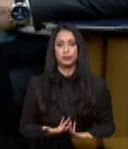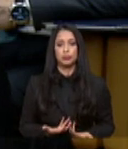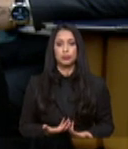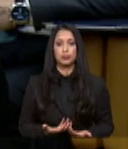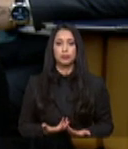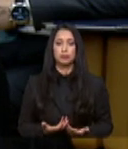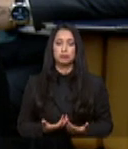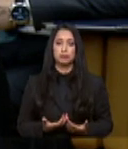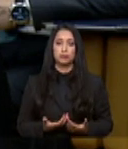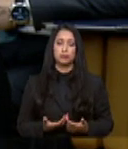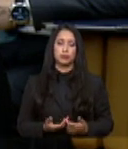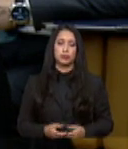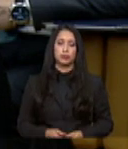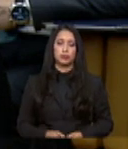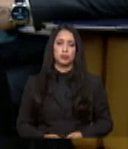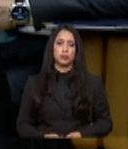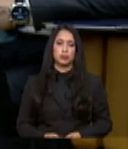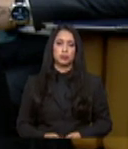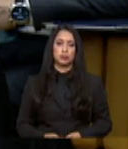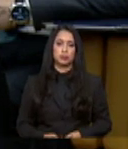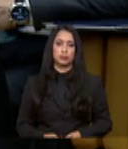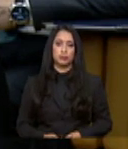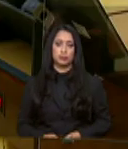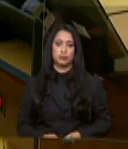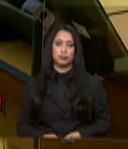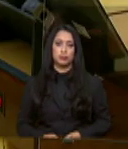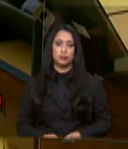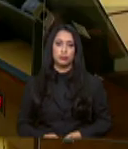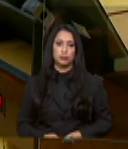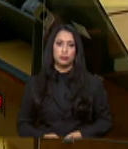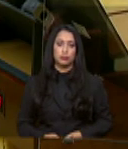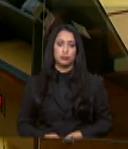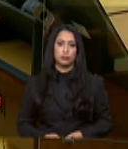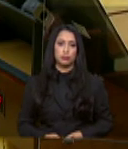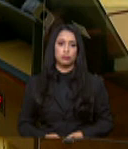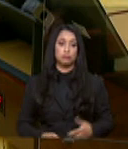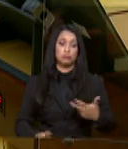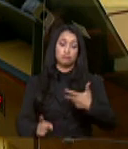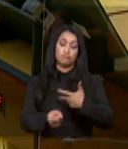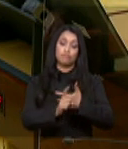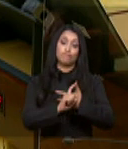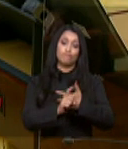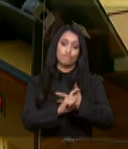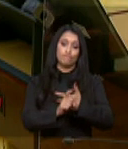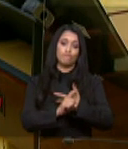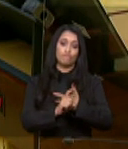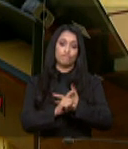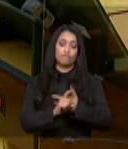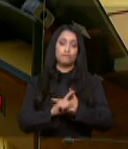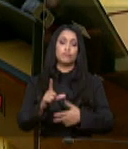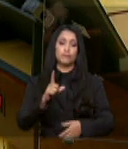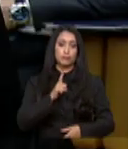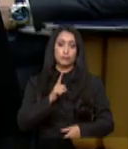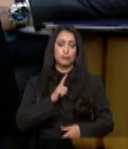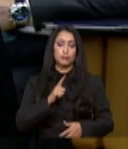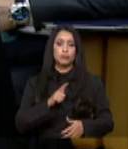Não é surpresa de ninguém que o Poder Executivo Federal tem atuado